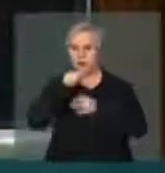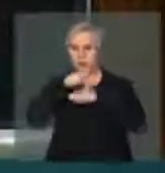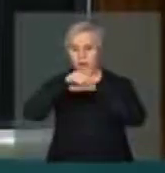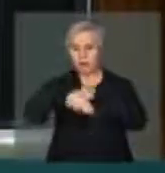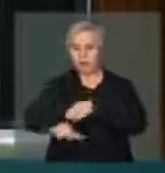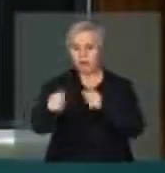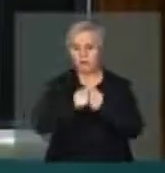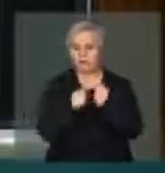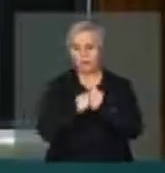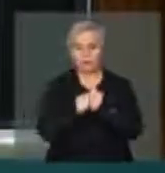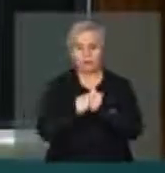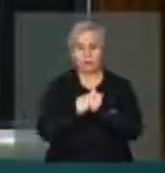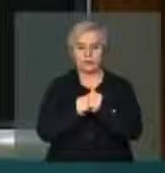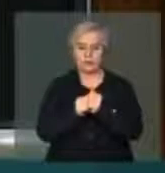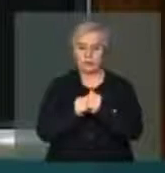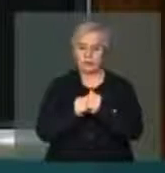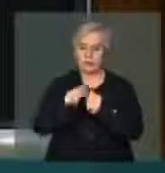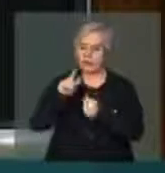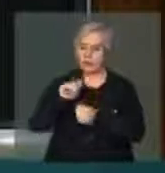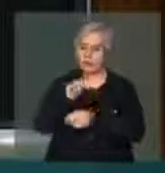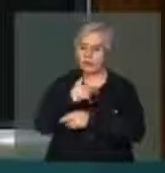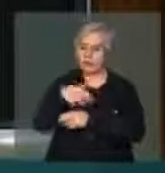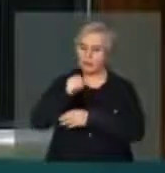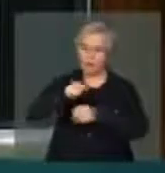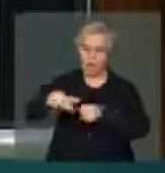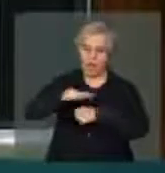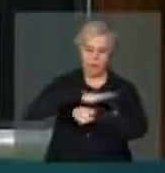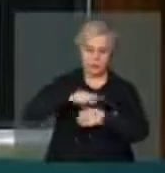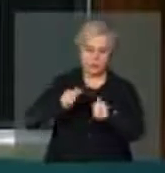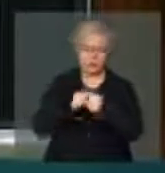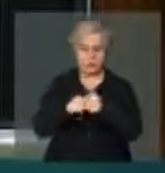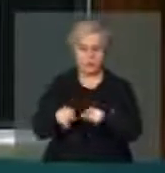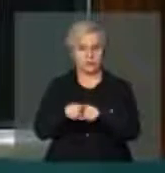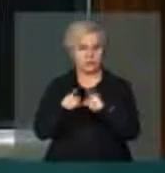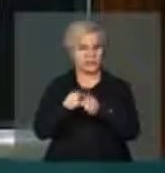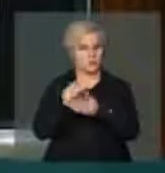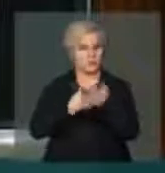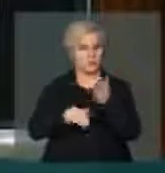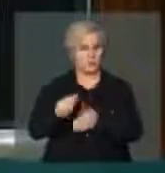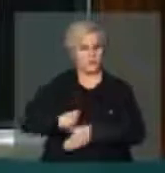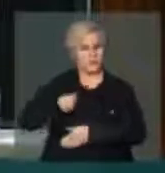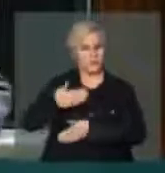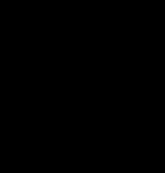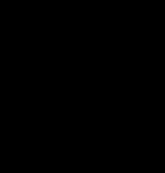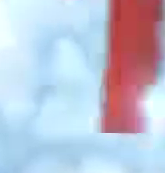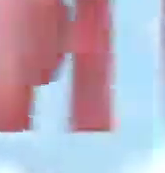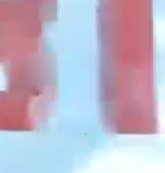riqueza correndo lá no meu querido Nordeste. Muito obrigado, presidente, fiquem todos com Deus.